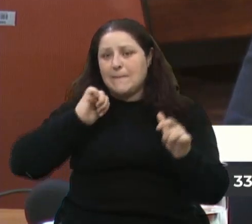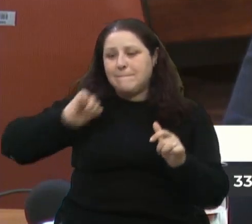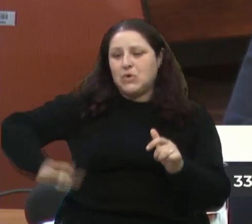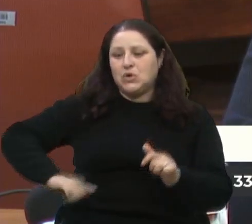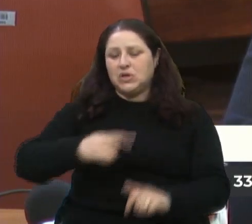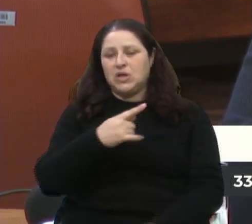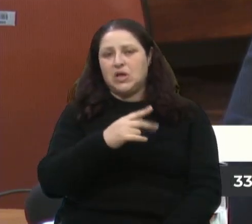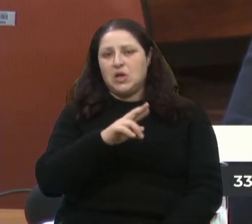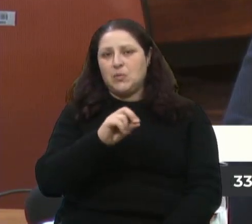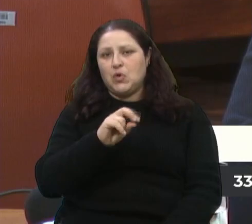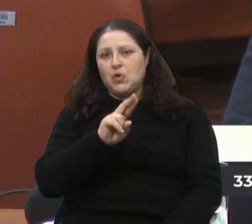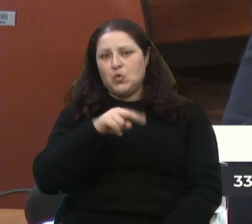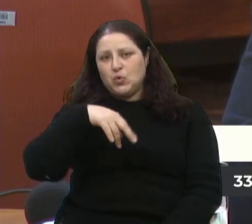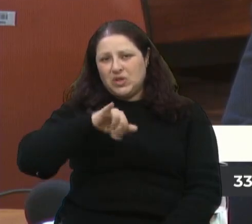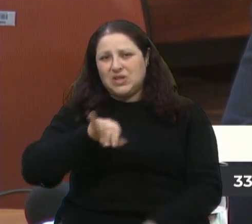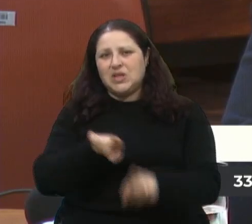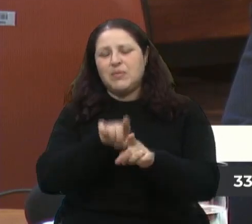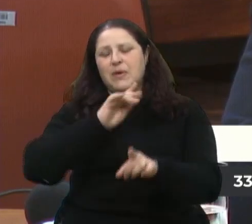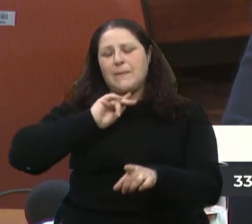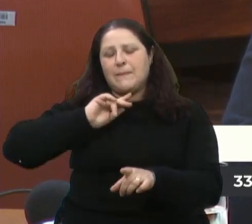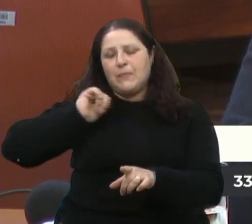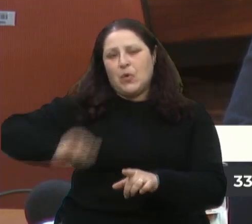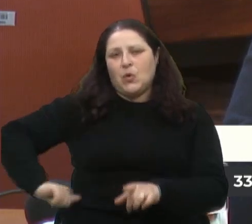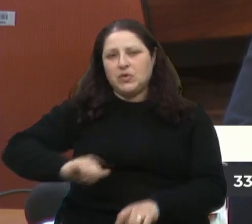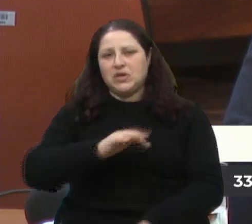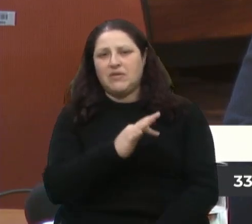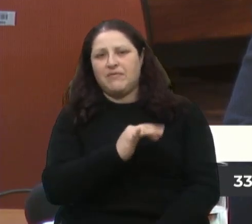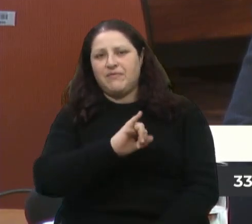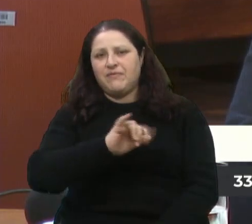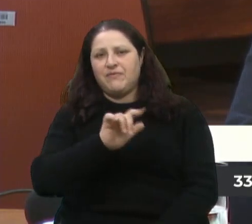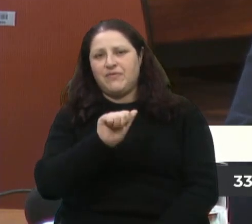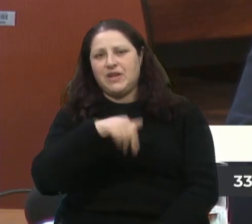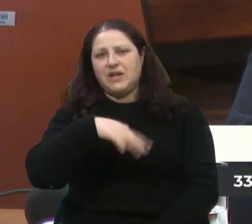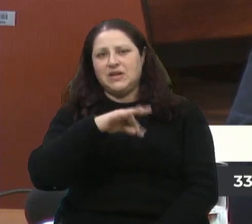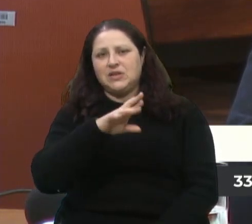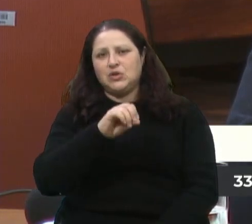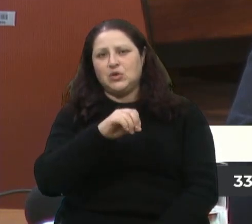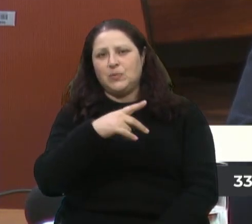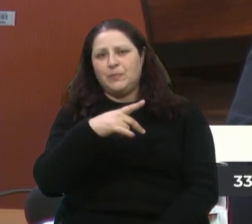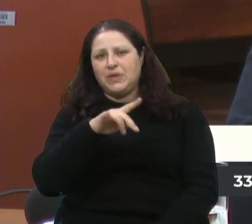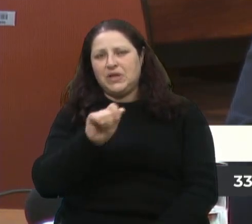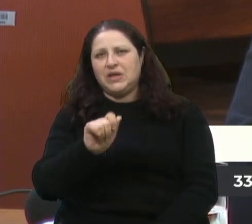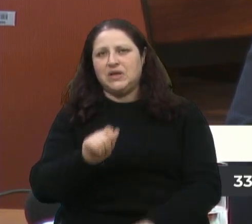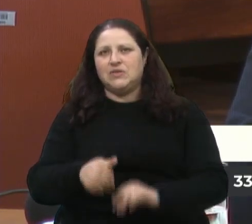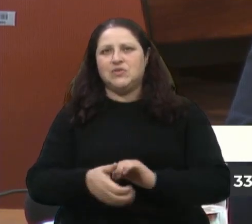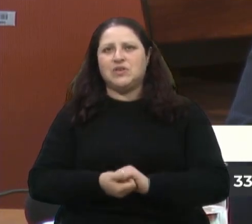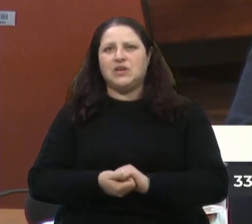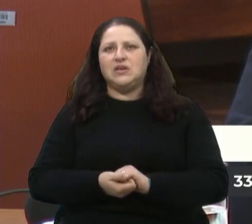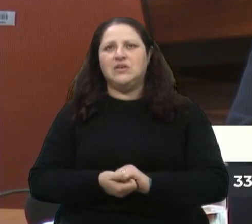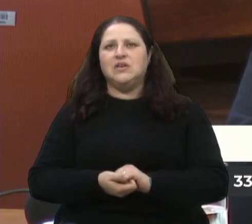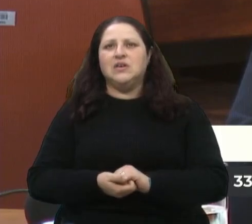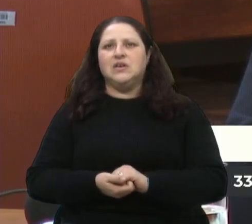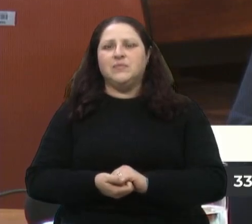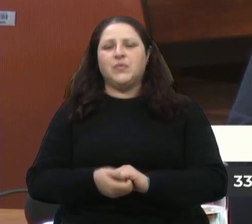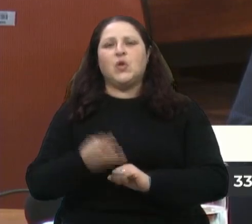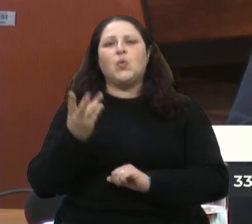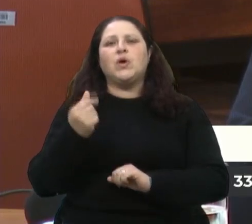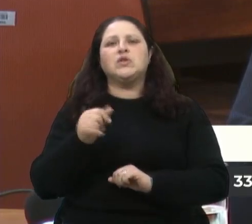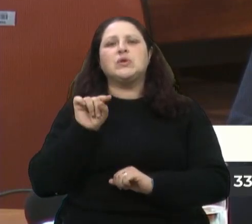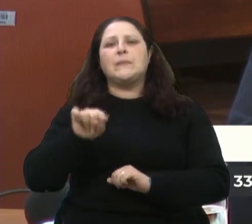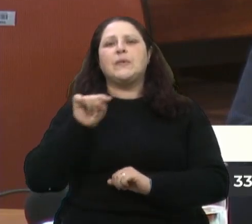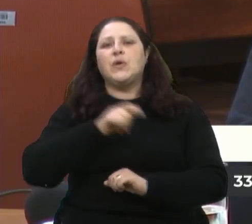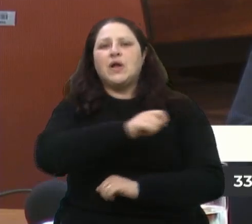de filantropia. Então, não quer dizer que a gente não tenha estrutura de bolsas. Quantos mil alunos nós